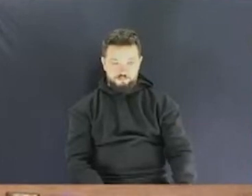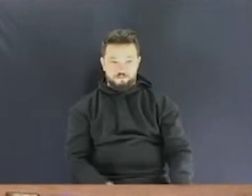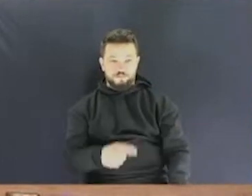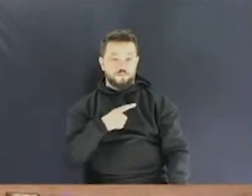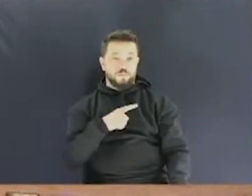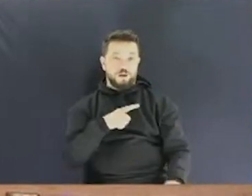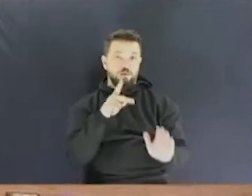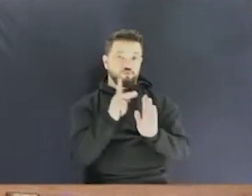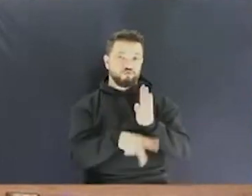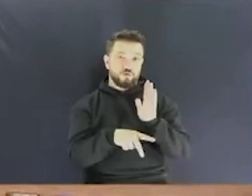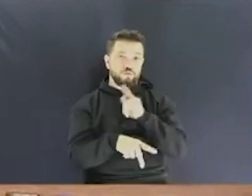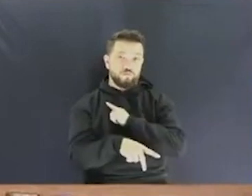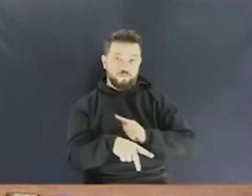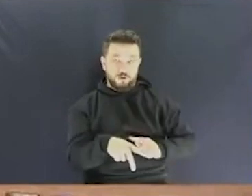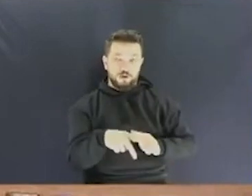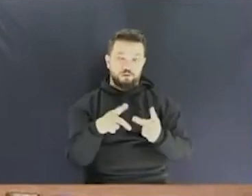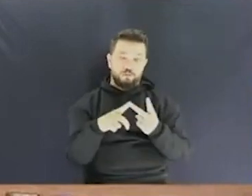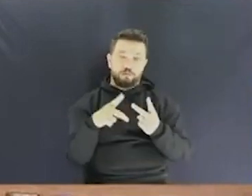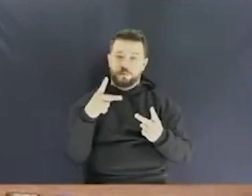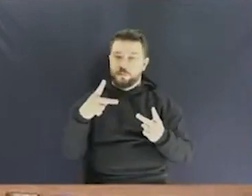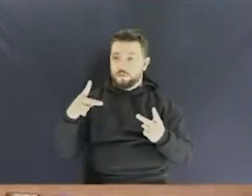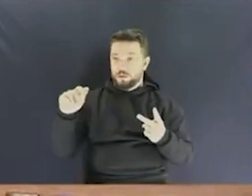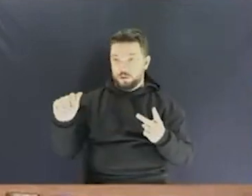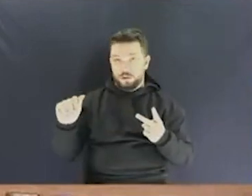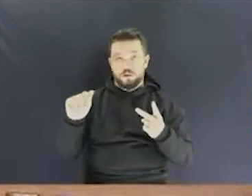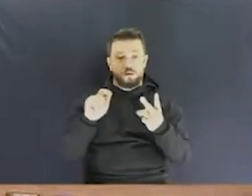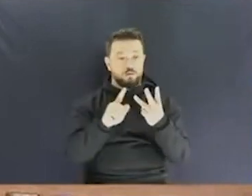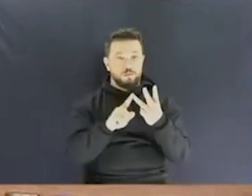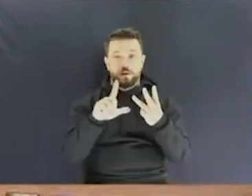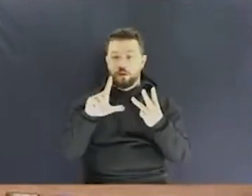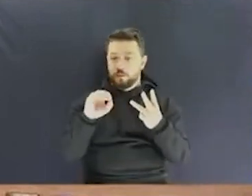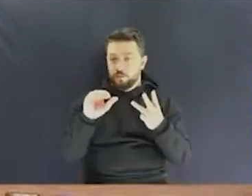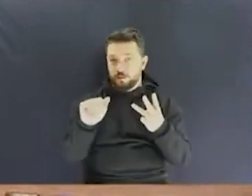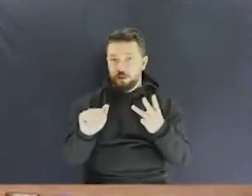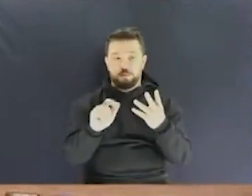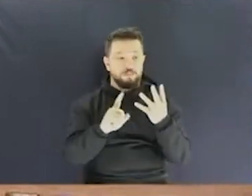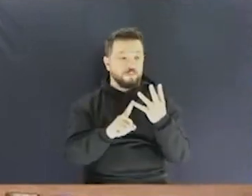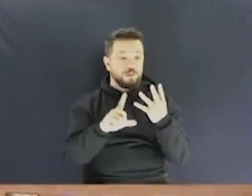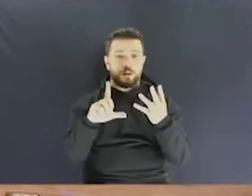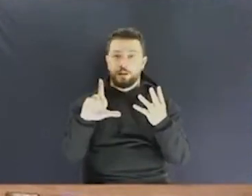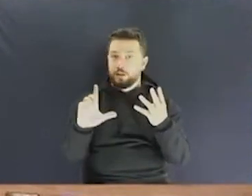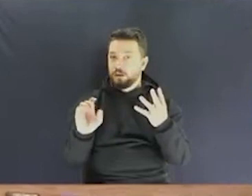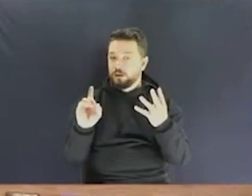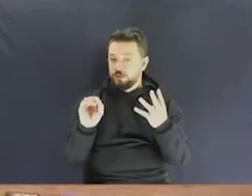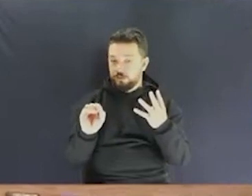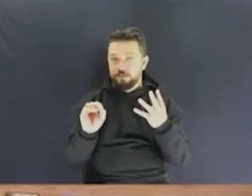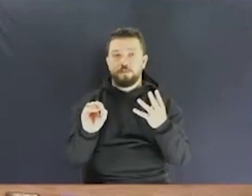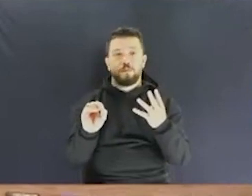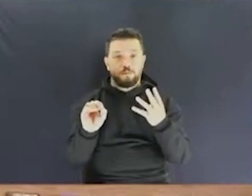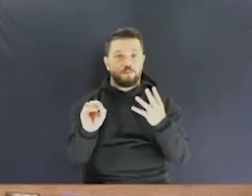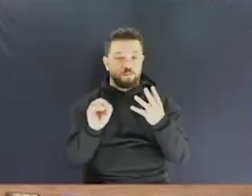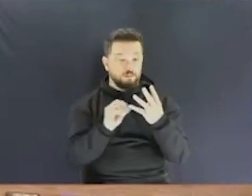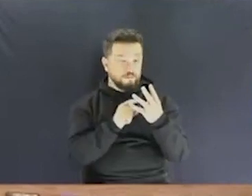PPA, para que nós possamos ter ali, passo a passo e em tempo real, tudo o que vem acontecendo, né? Então, todas as